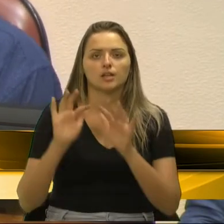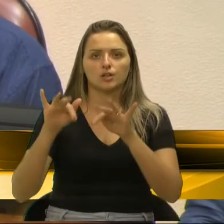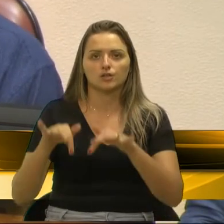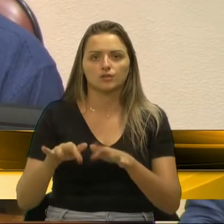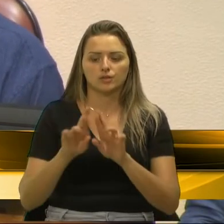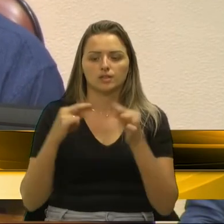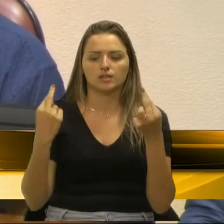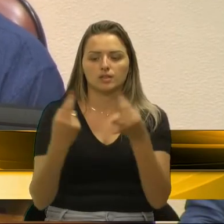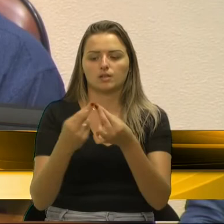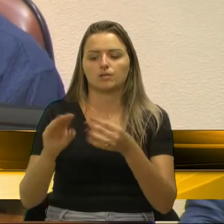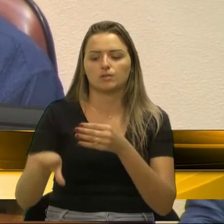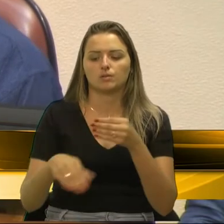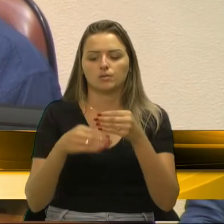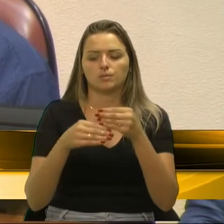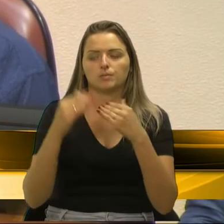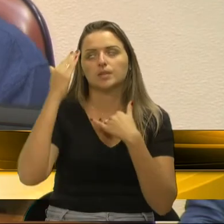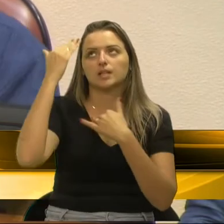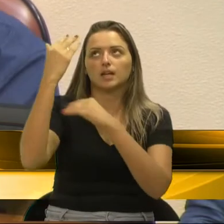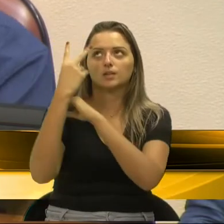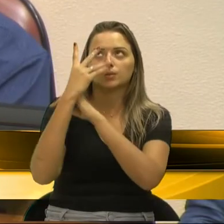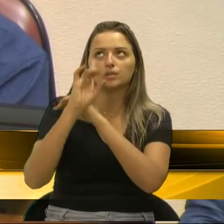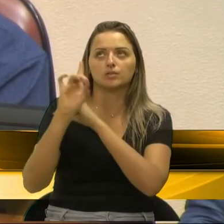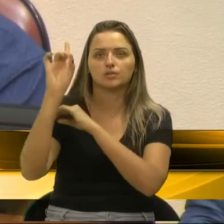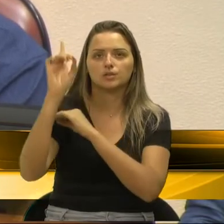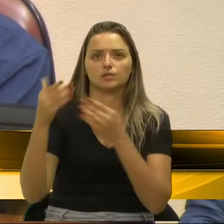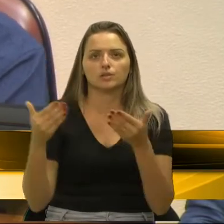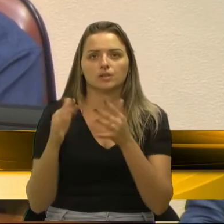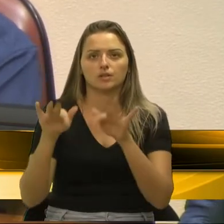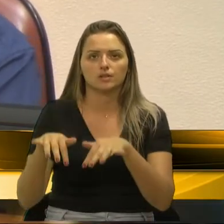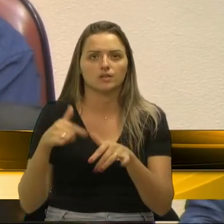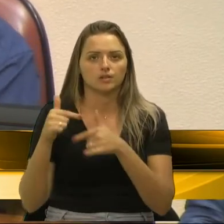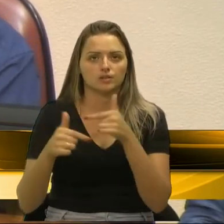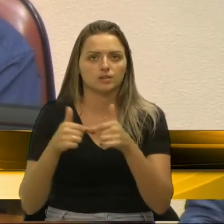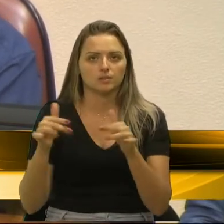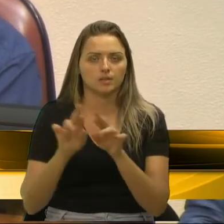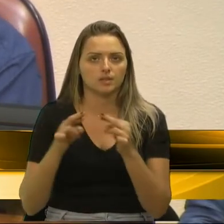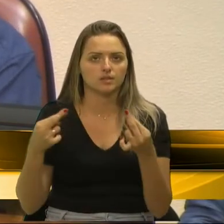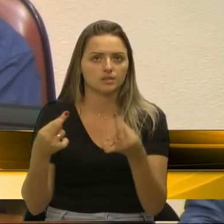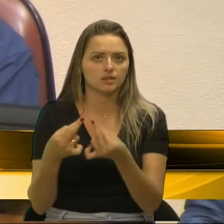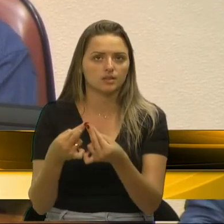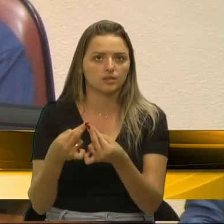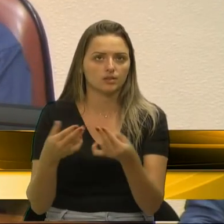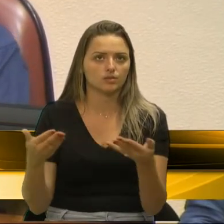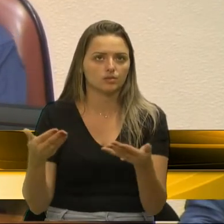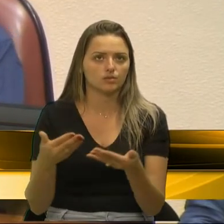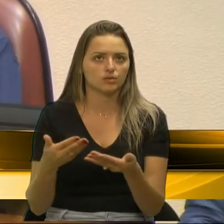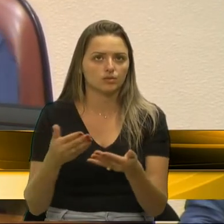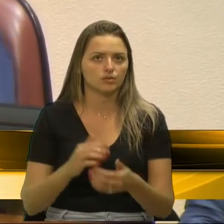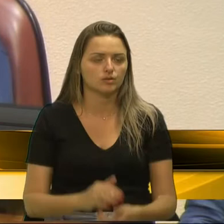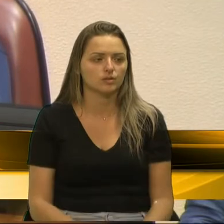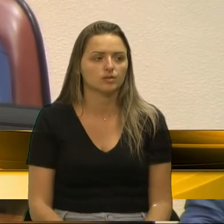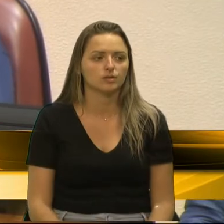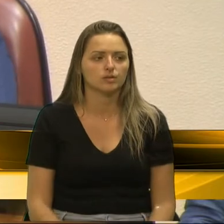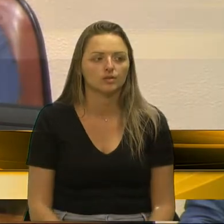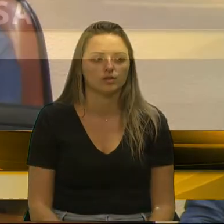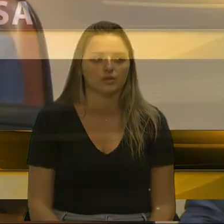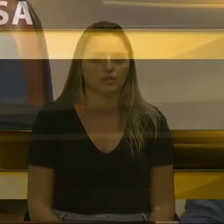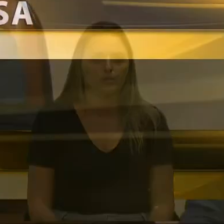Encerrada a ordem do dia, agradecendo a proteção de Deus, declaro encerrados os trabalhos da presente sessão.